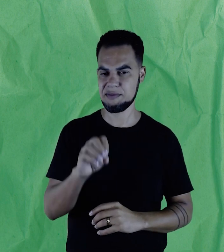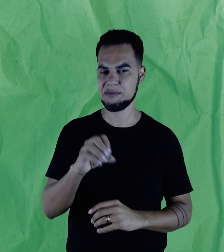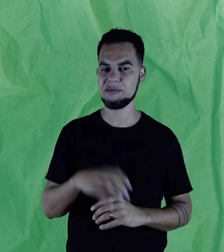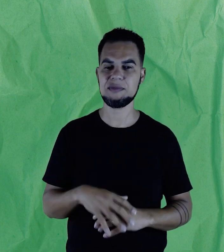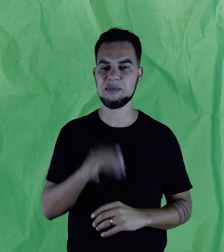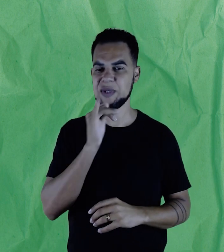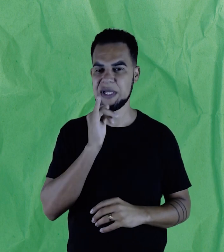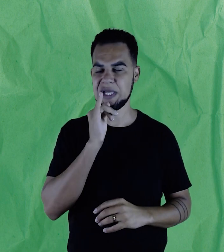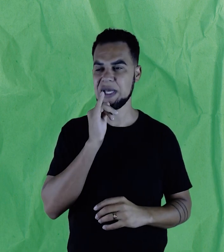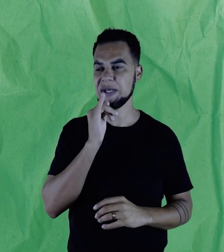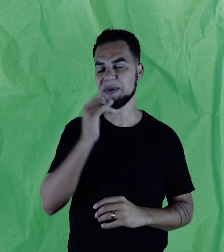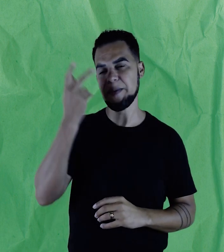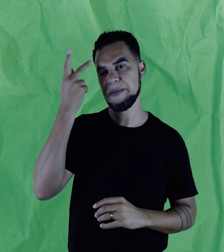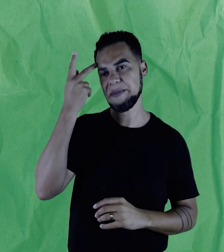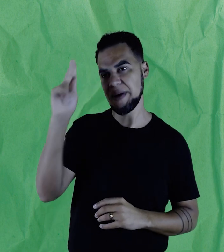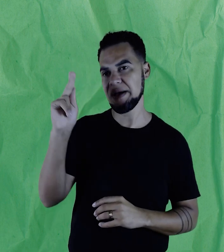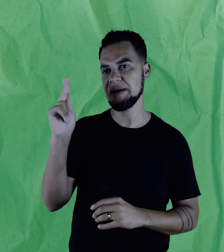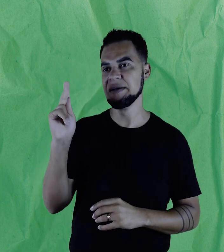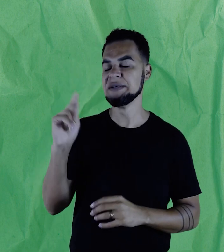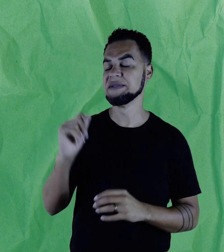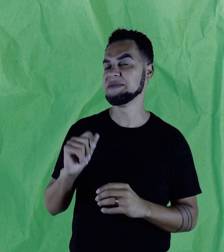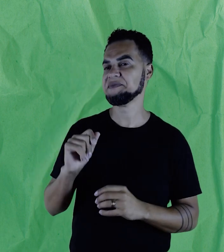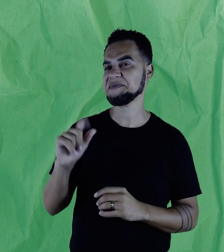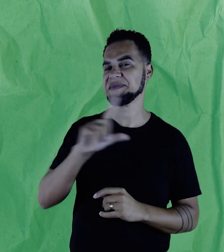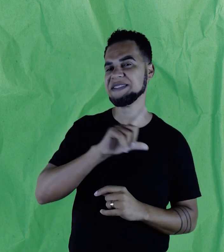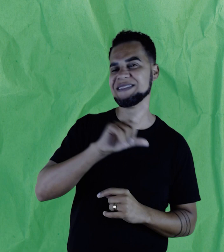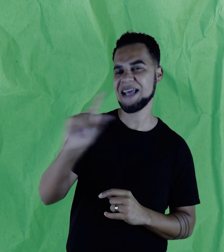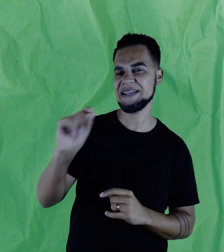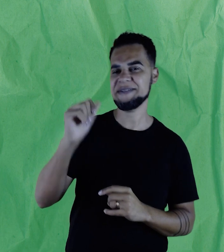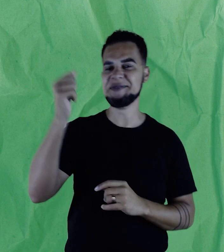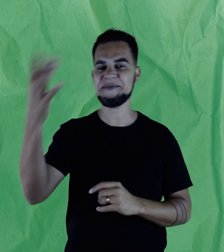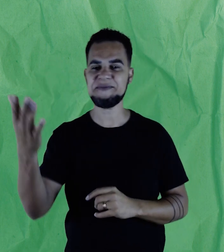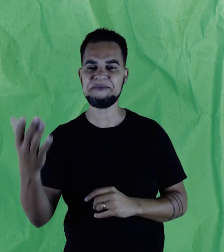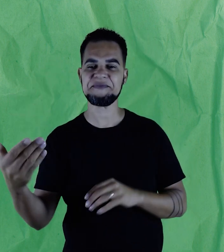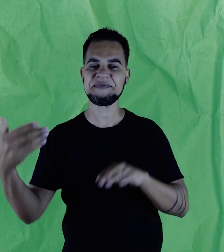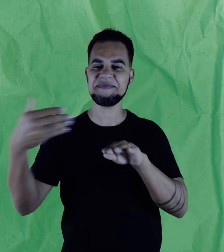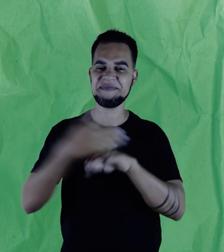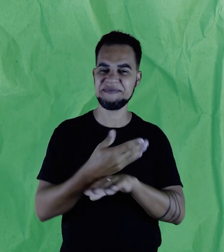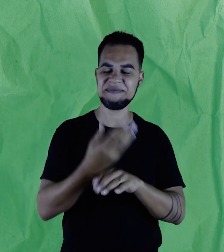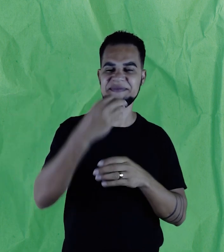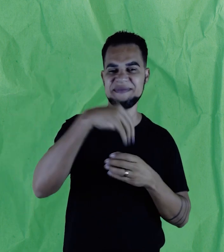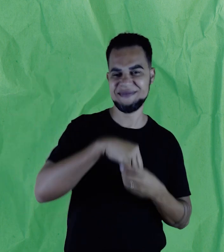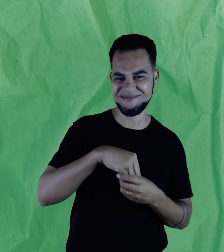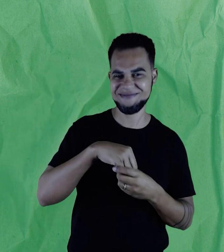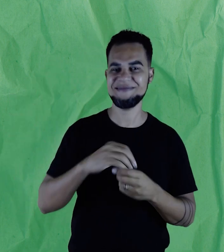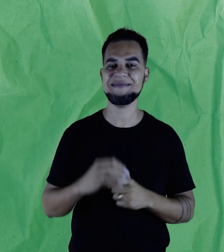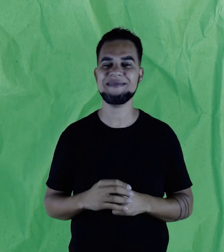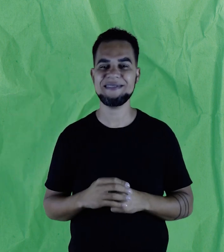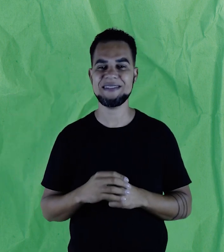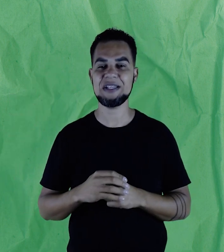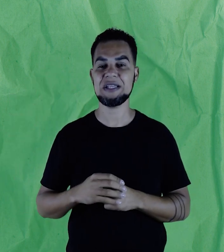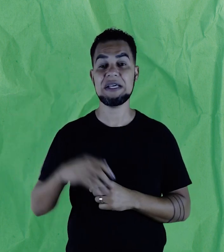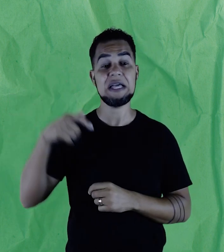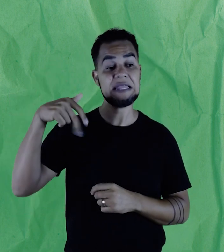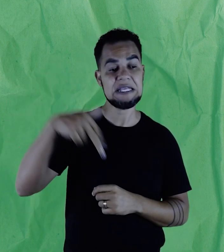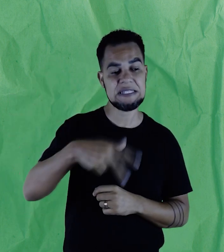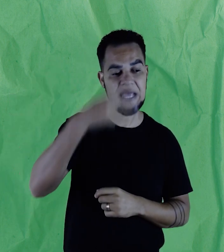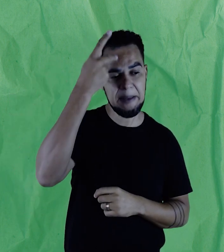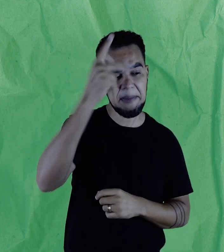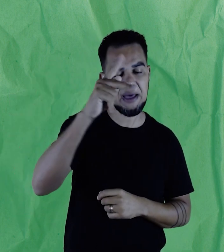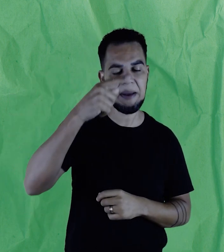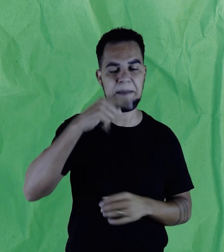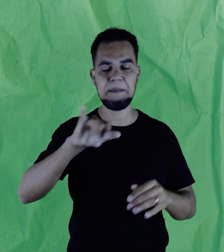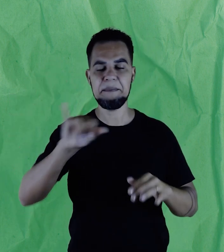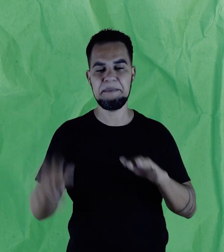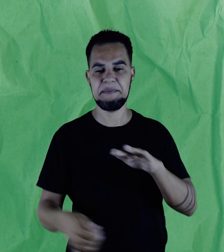entra para dentro, vizinho do lado, enfim, né? Eu tenho que descer para baixo e